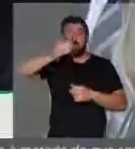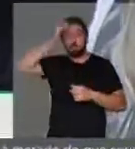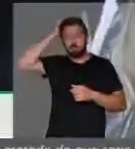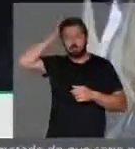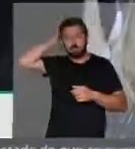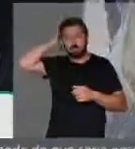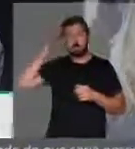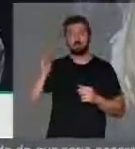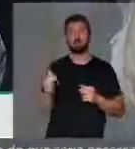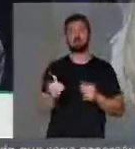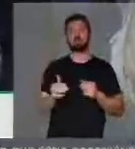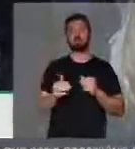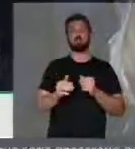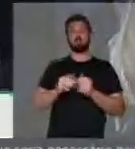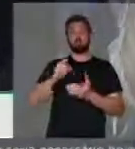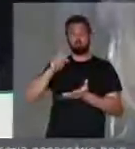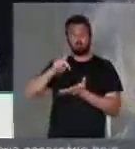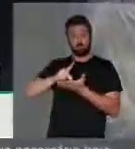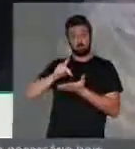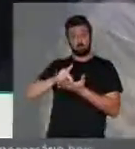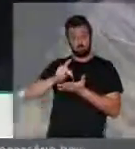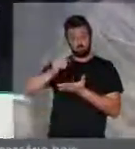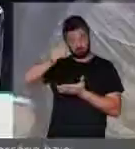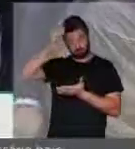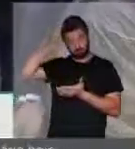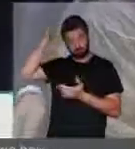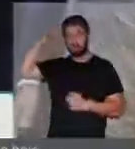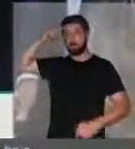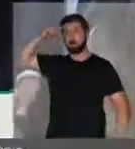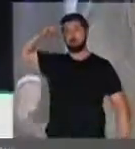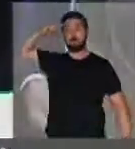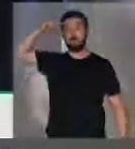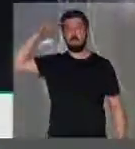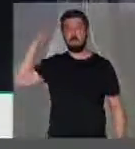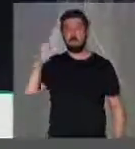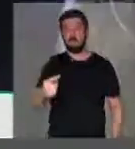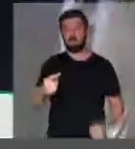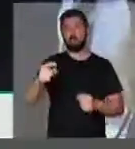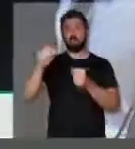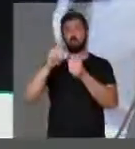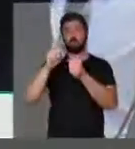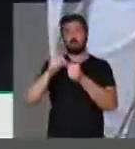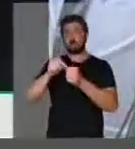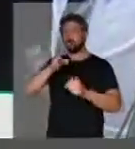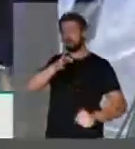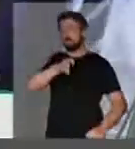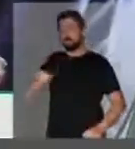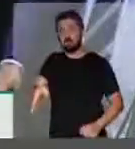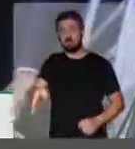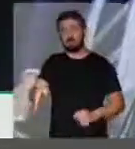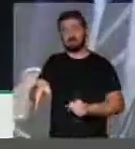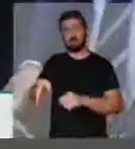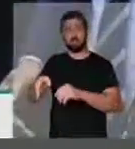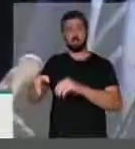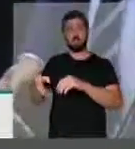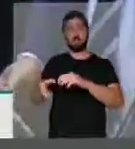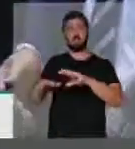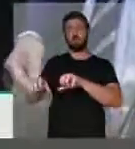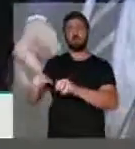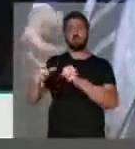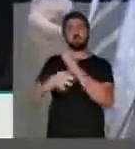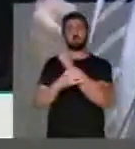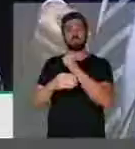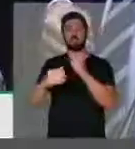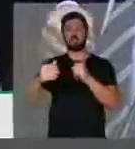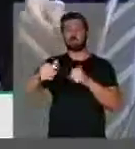Michel Temer verdadeiramente mandou fazer essa intervenção no estado do Rio